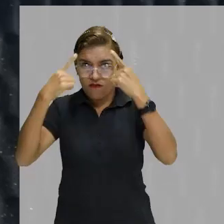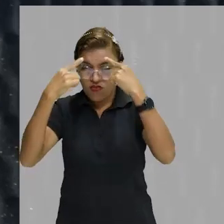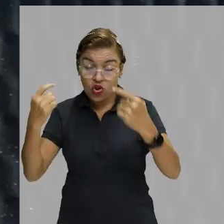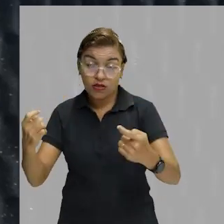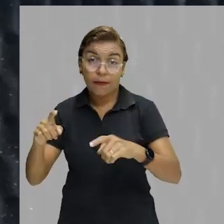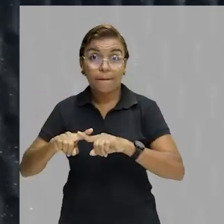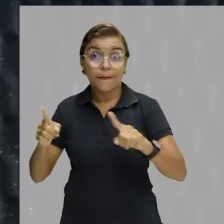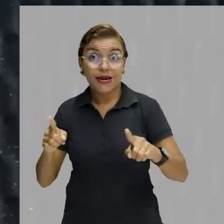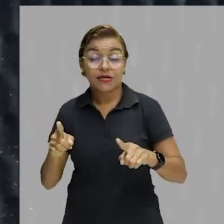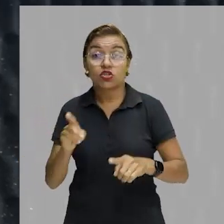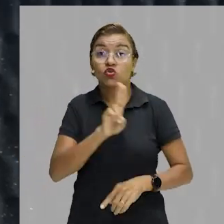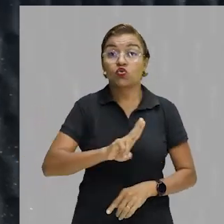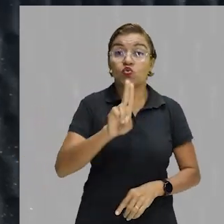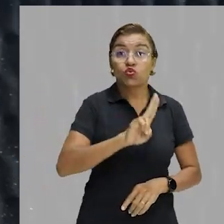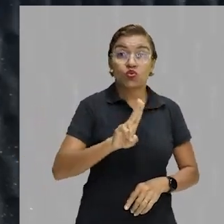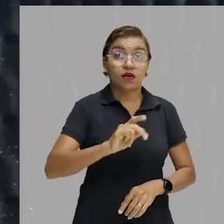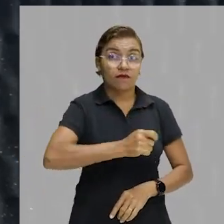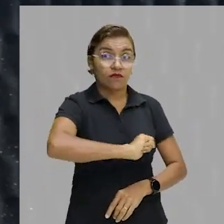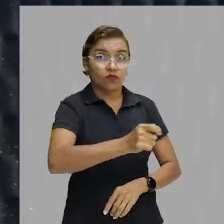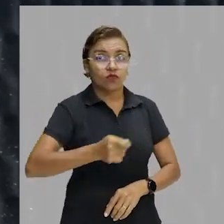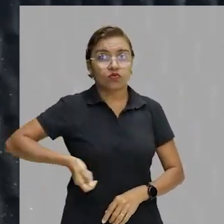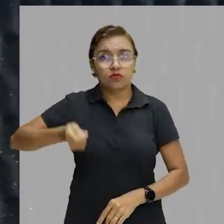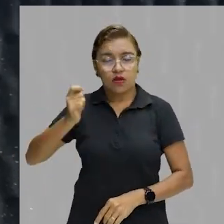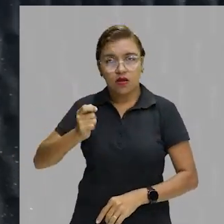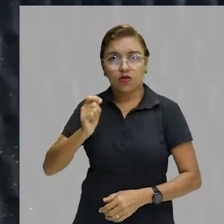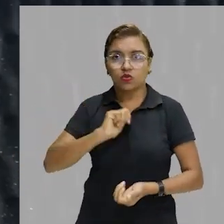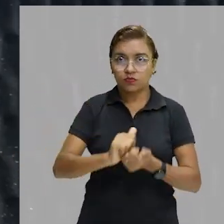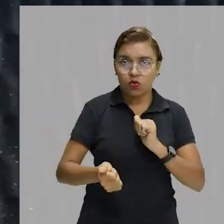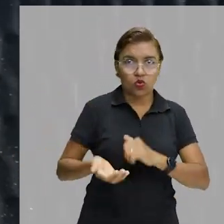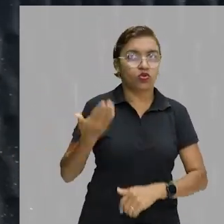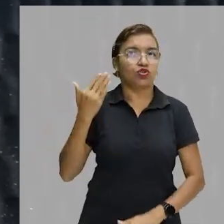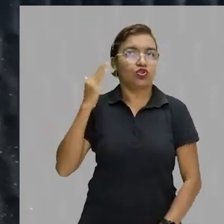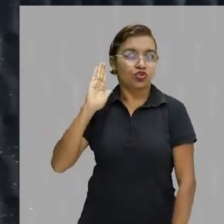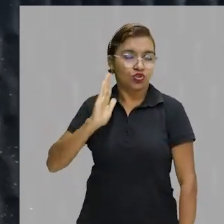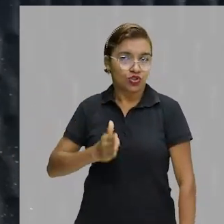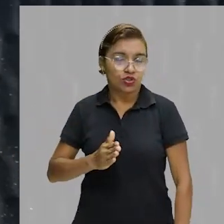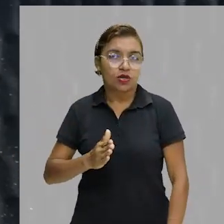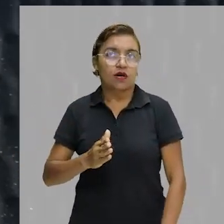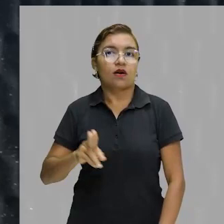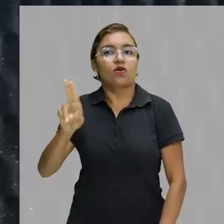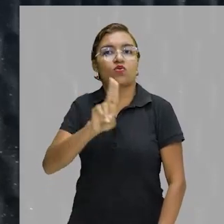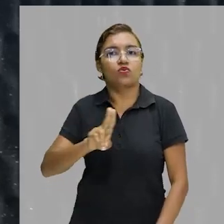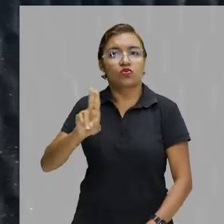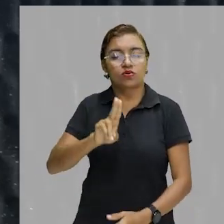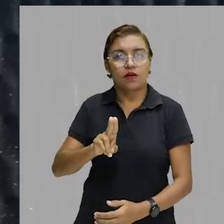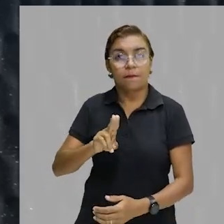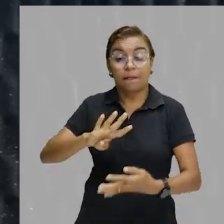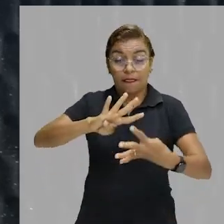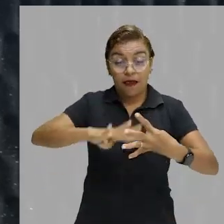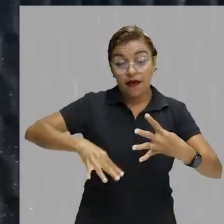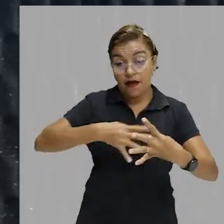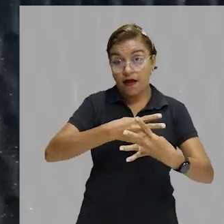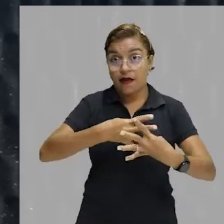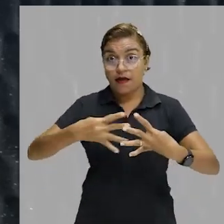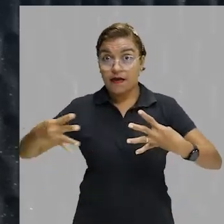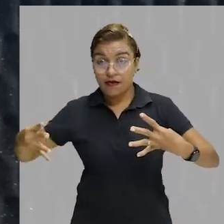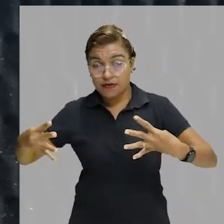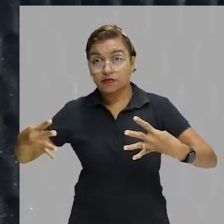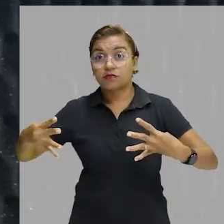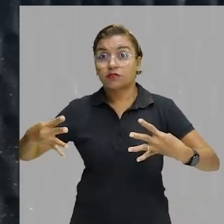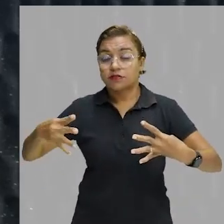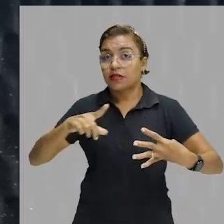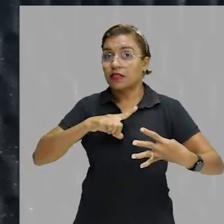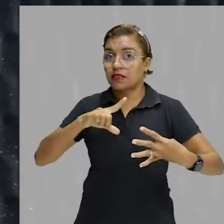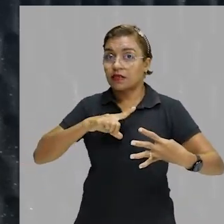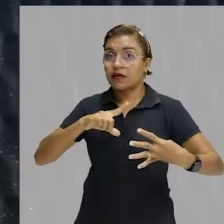já existia, que é um esporte bem antigo, colocaram a rede, que é a forma como se classifica o tênis de quadra, que é o